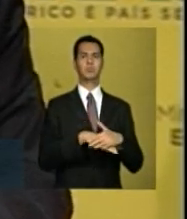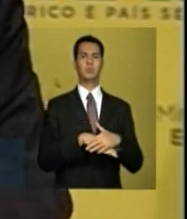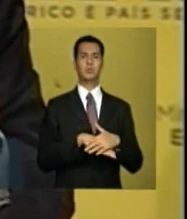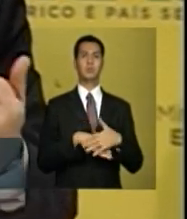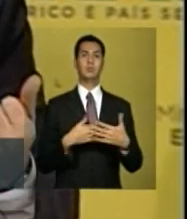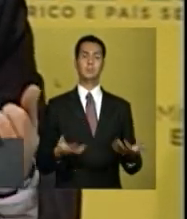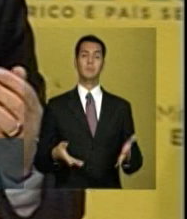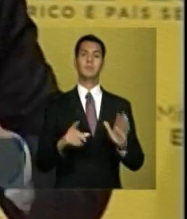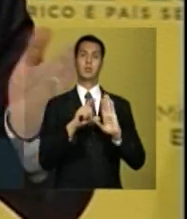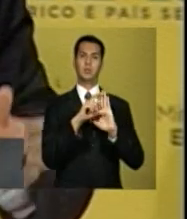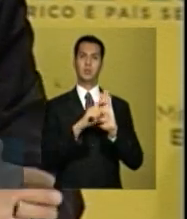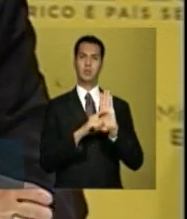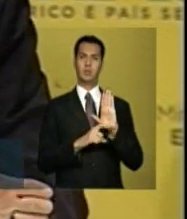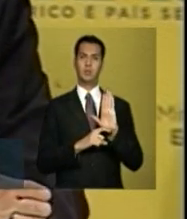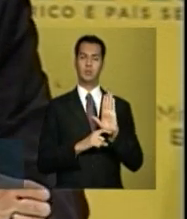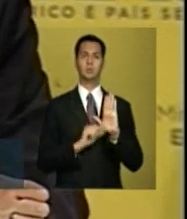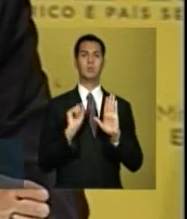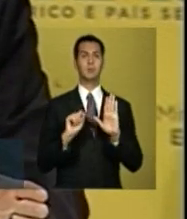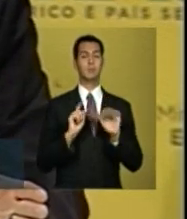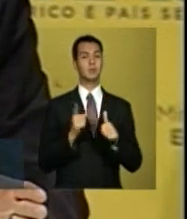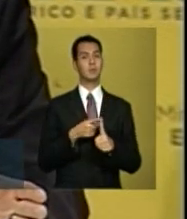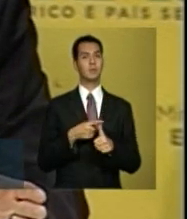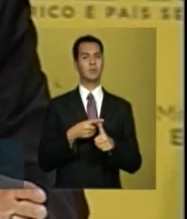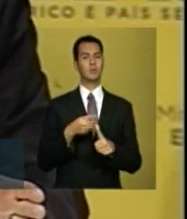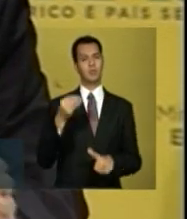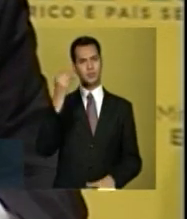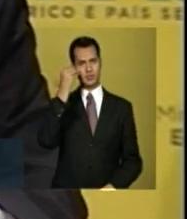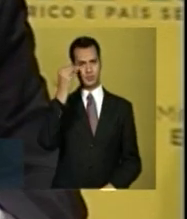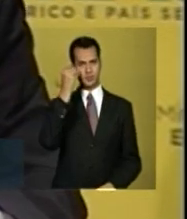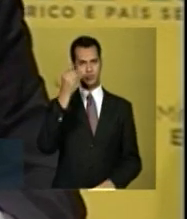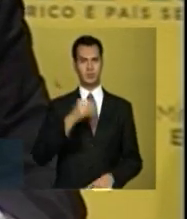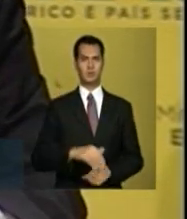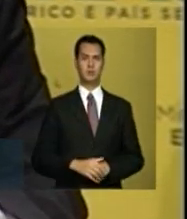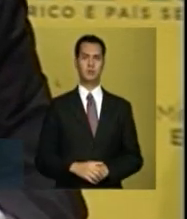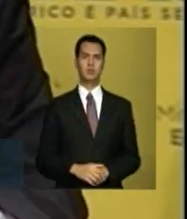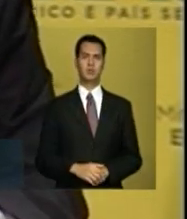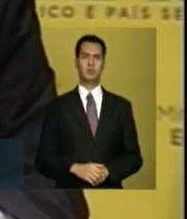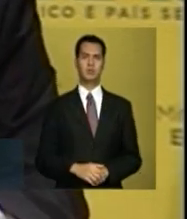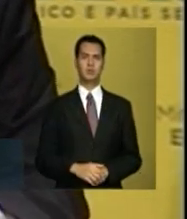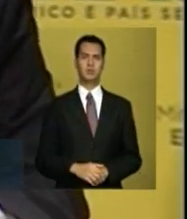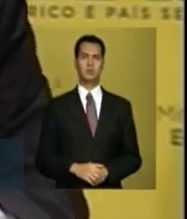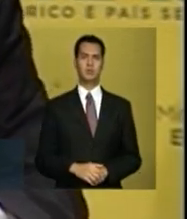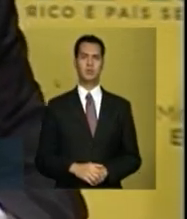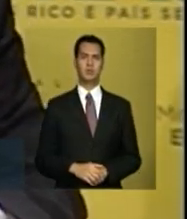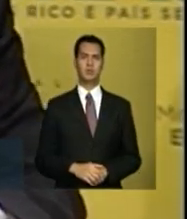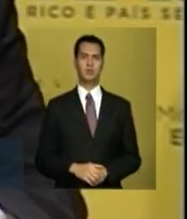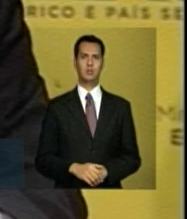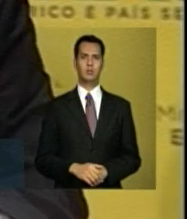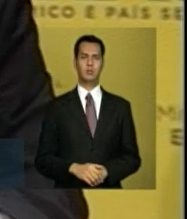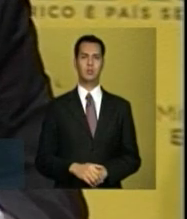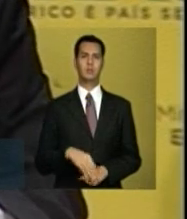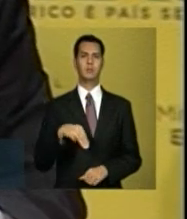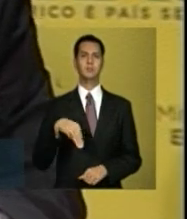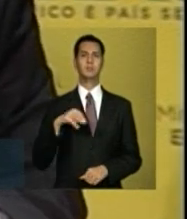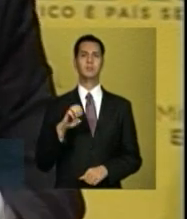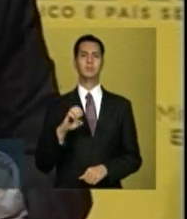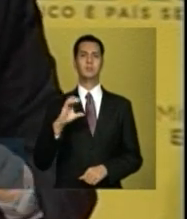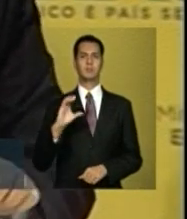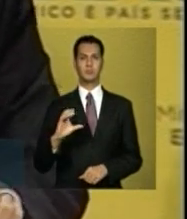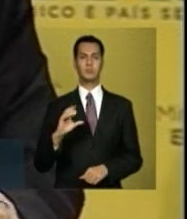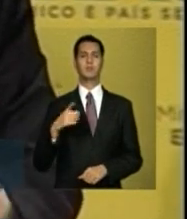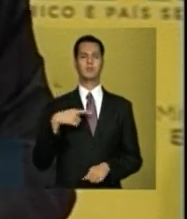itens para o nosso banco depois de pré-testados e e o MEC também tem sido bastante